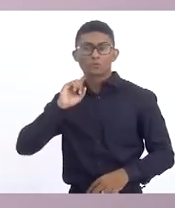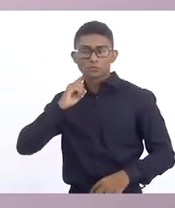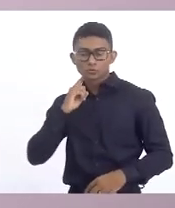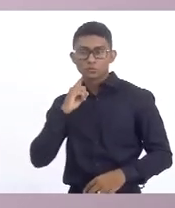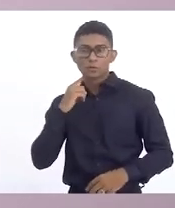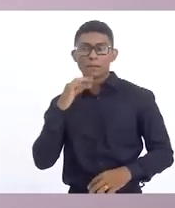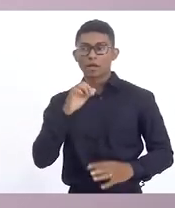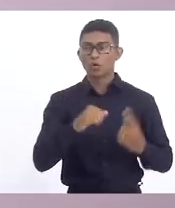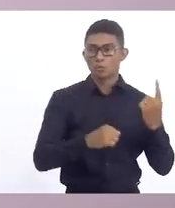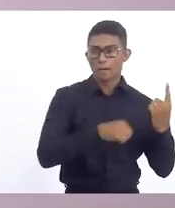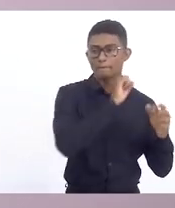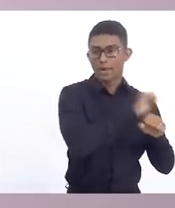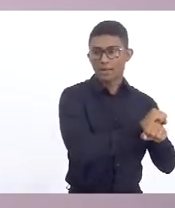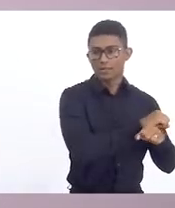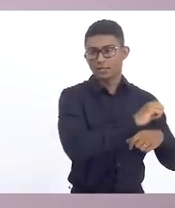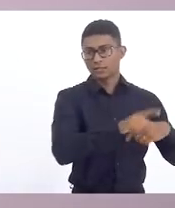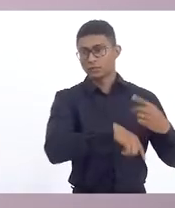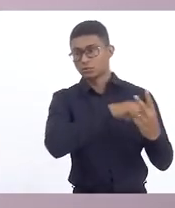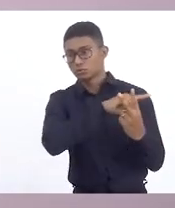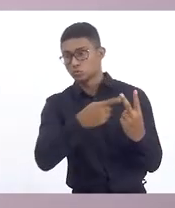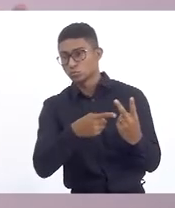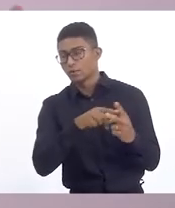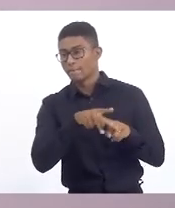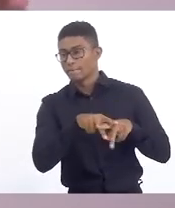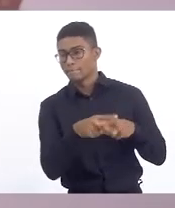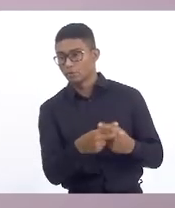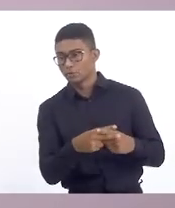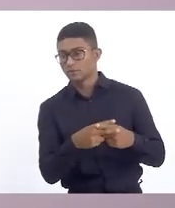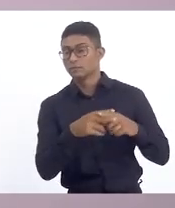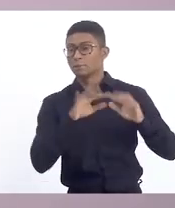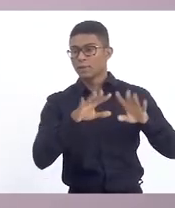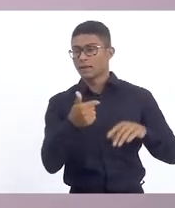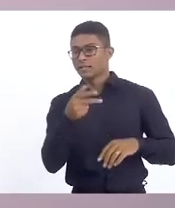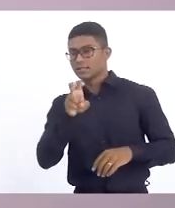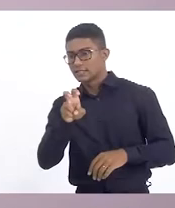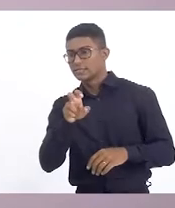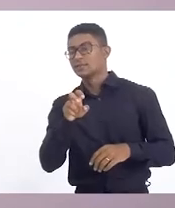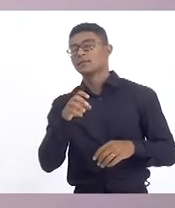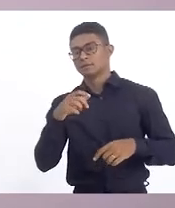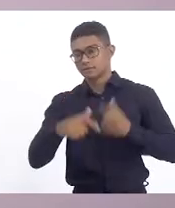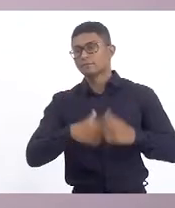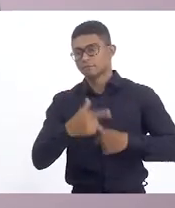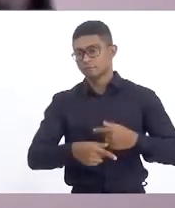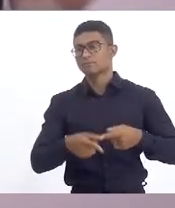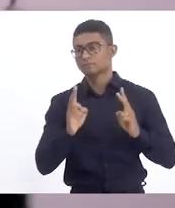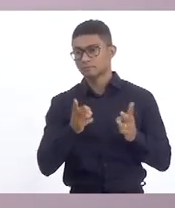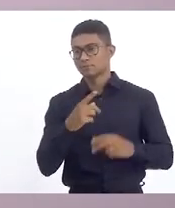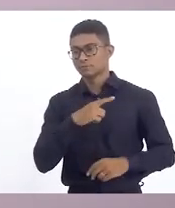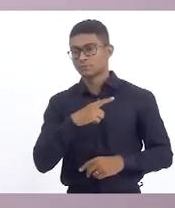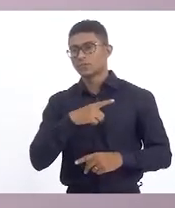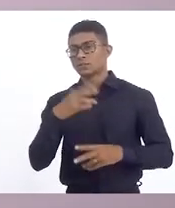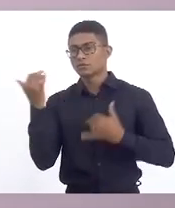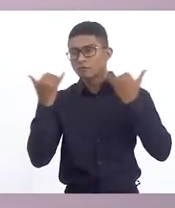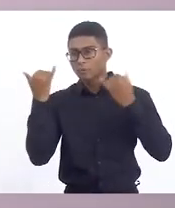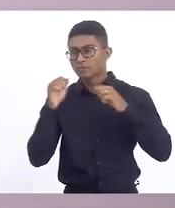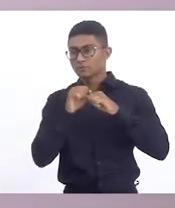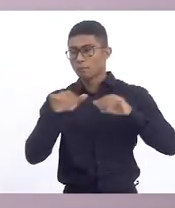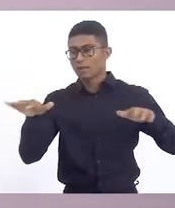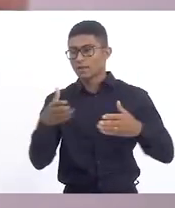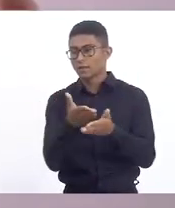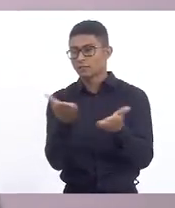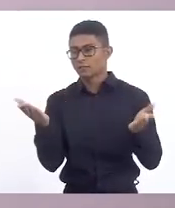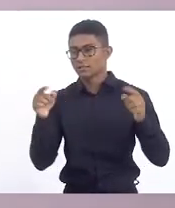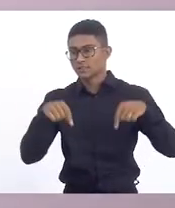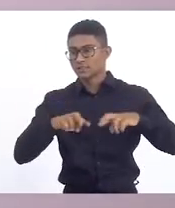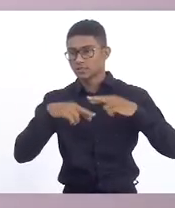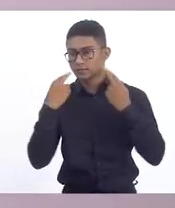duas em manutenção. Então, das 18, tem 15 em pleno funcionamento, duas em manutenção e apenas uma parada. Então, é uma informação para compartilhar aqui com a audiência, já que